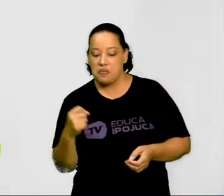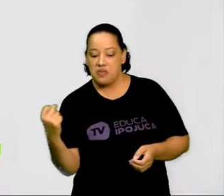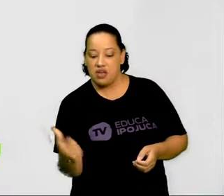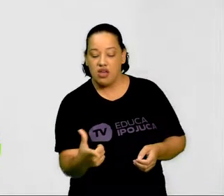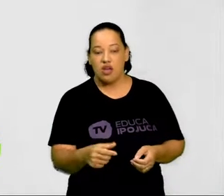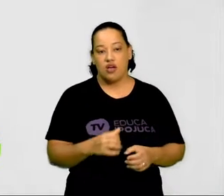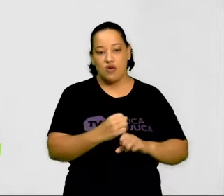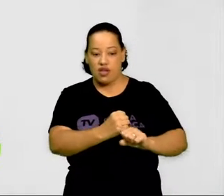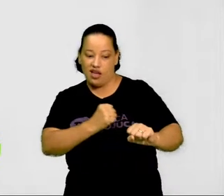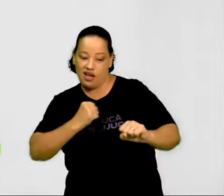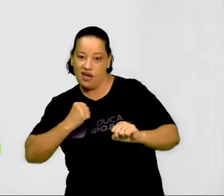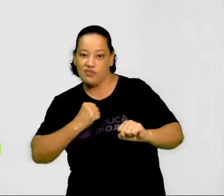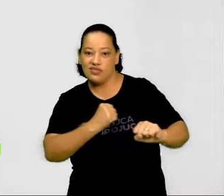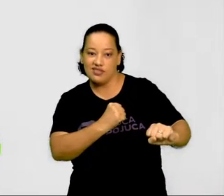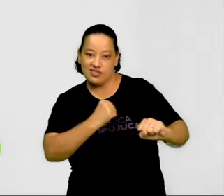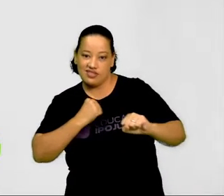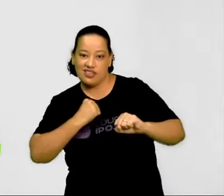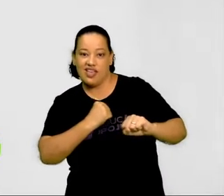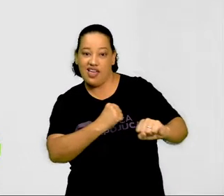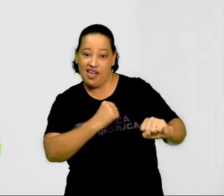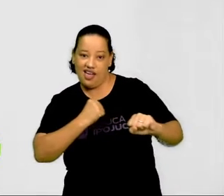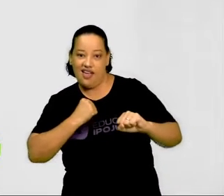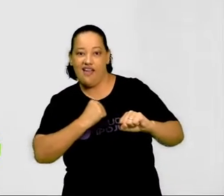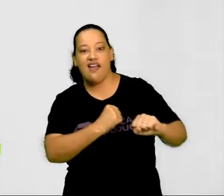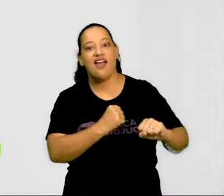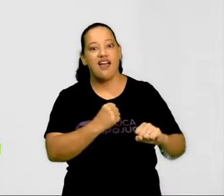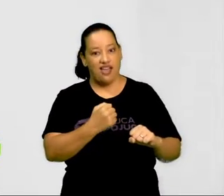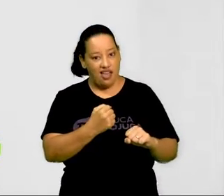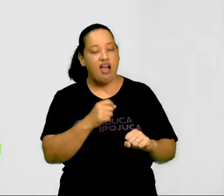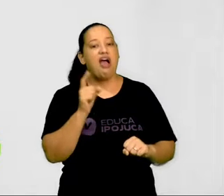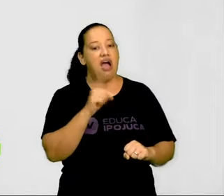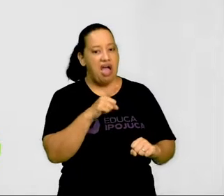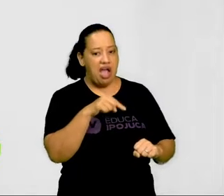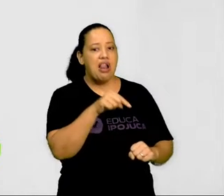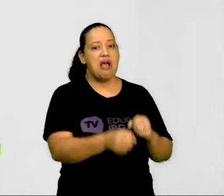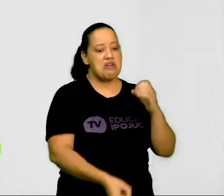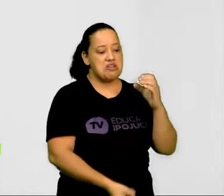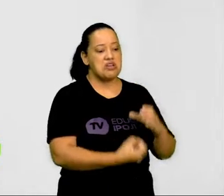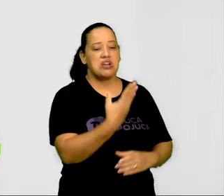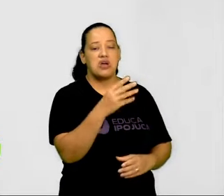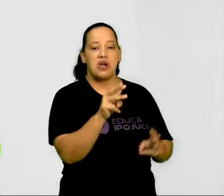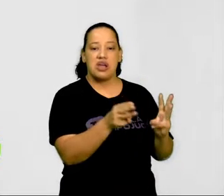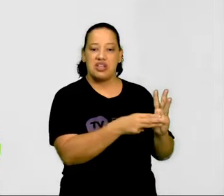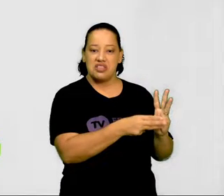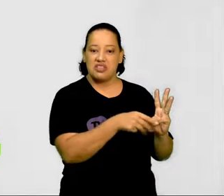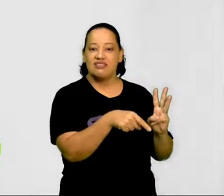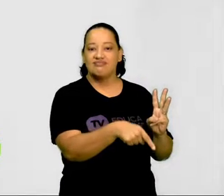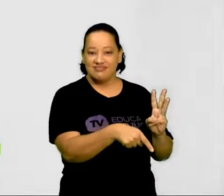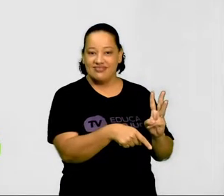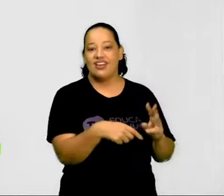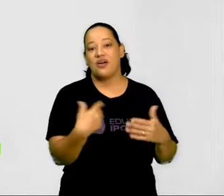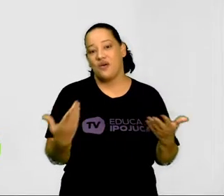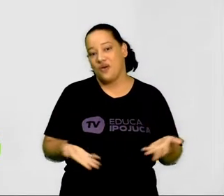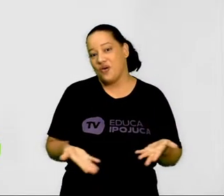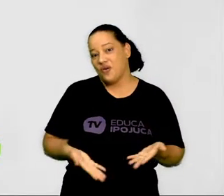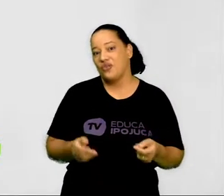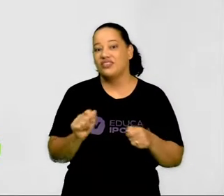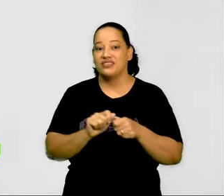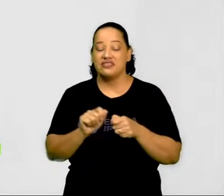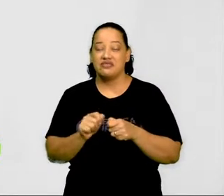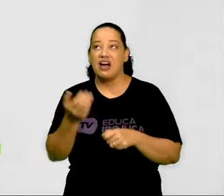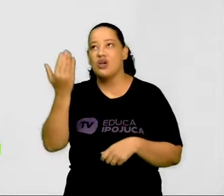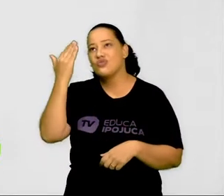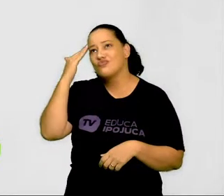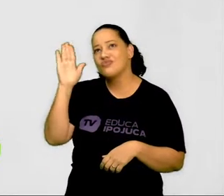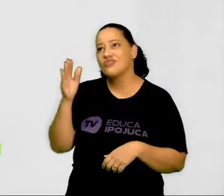de cabo de guerra né brincadeira de cabo de guerra são de origem indígena veja só coisas que a gente faz e não